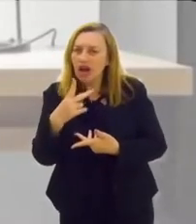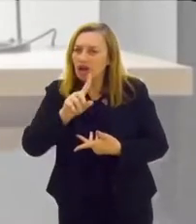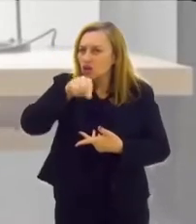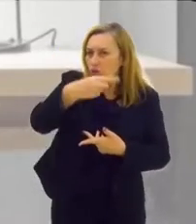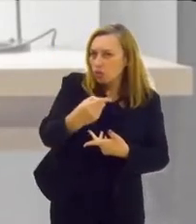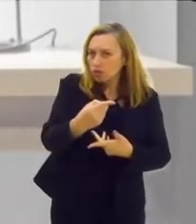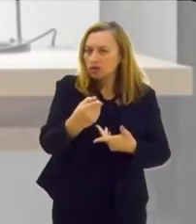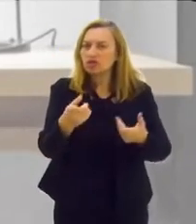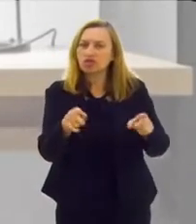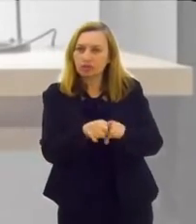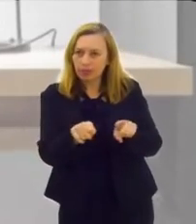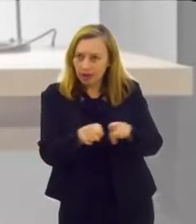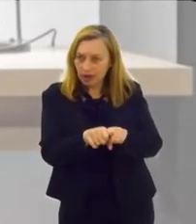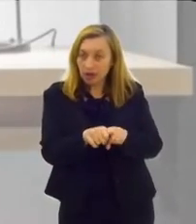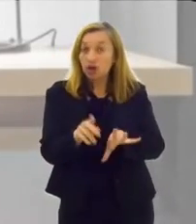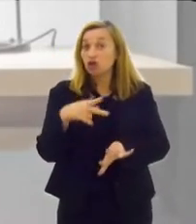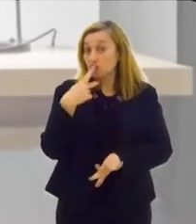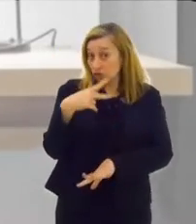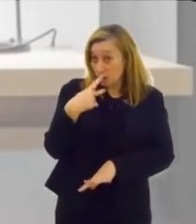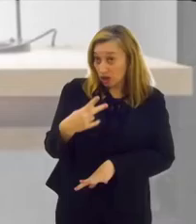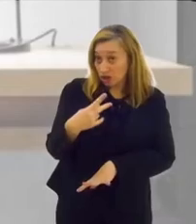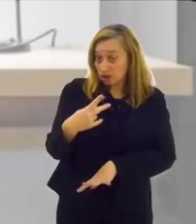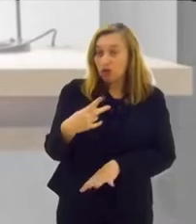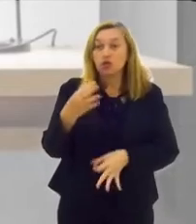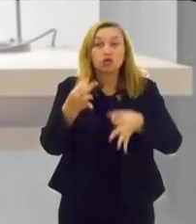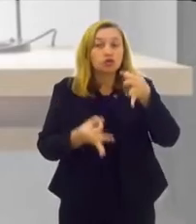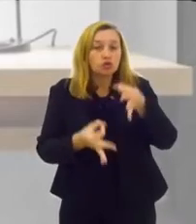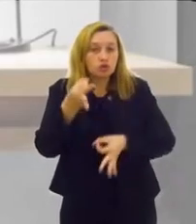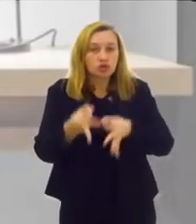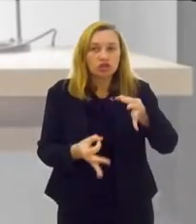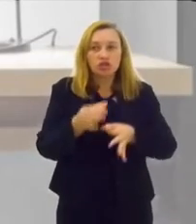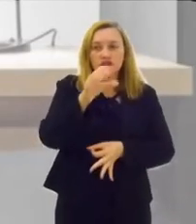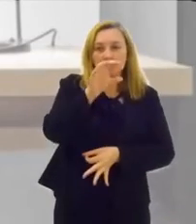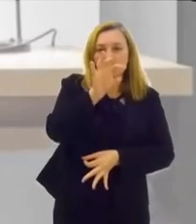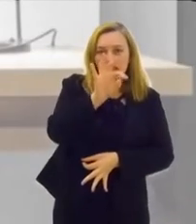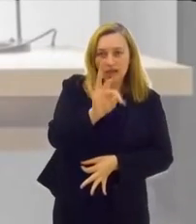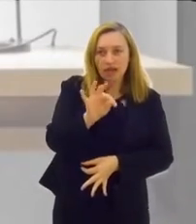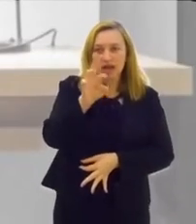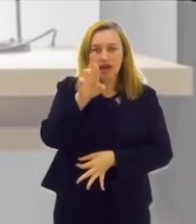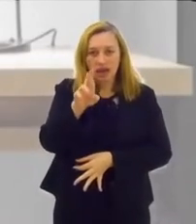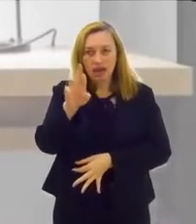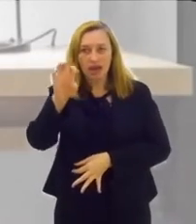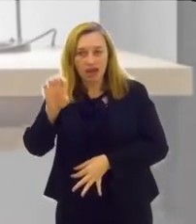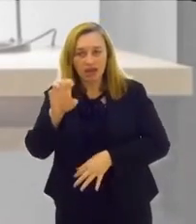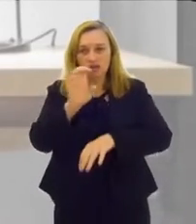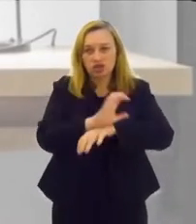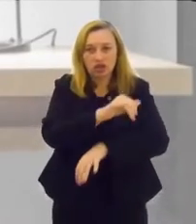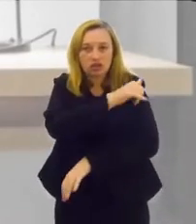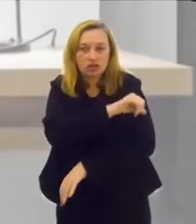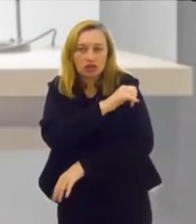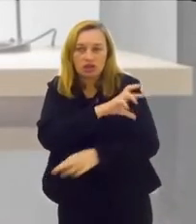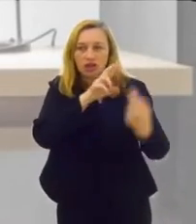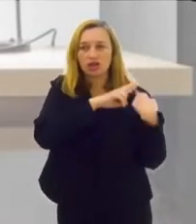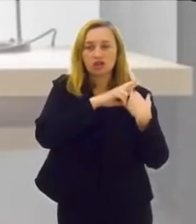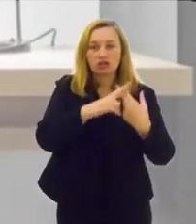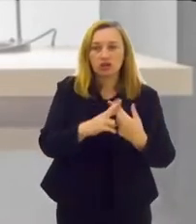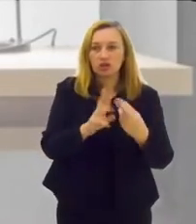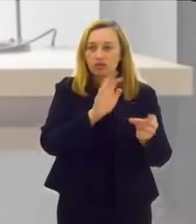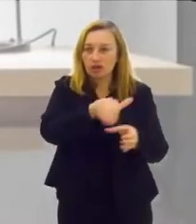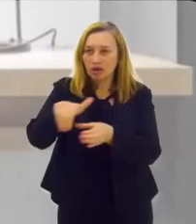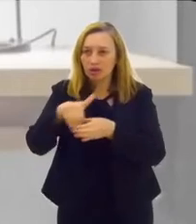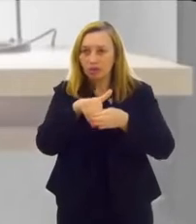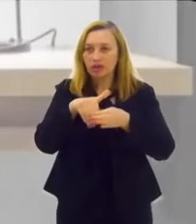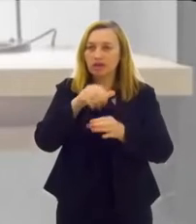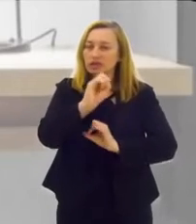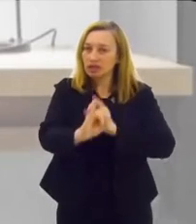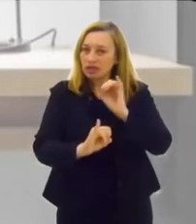sabemos que são comuns a todos? Eu estou falando do juiz do TRE do Estado do Rio de Janeiro, responsável pela campanha